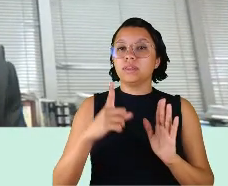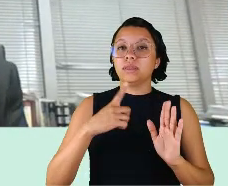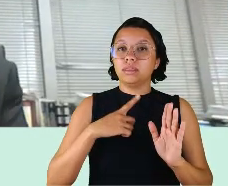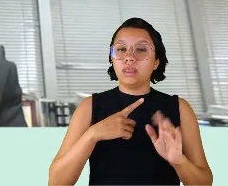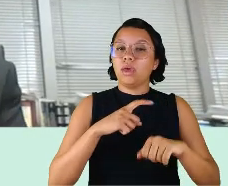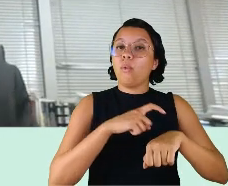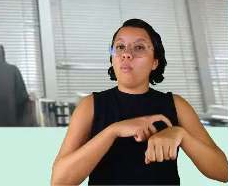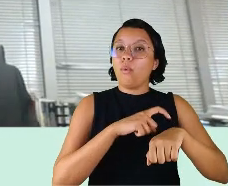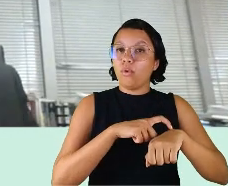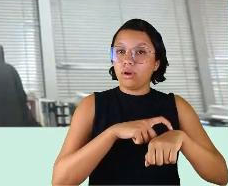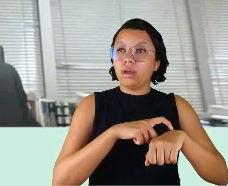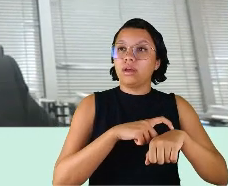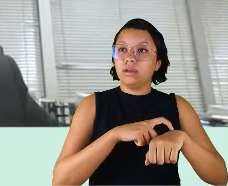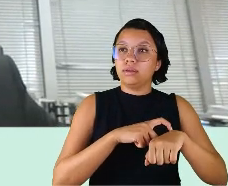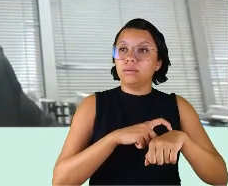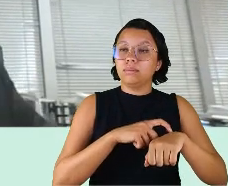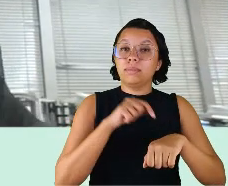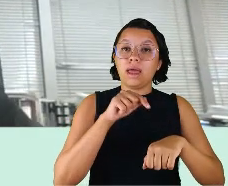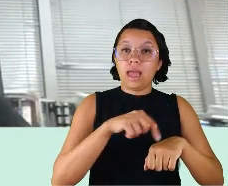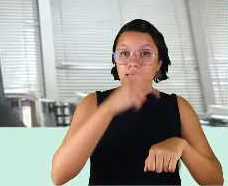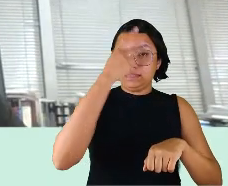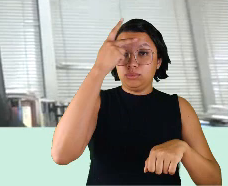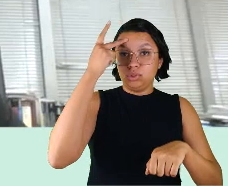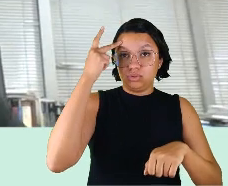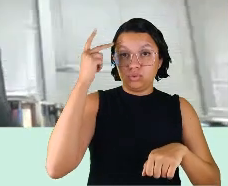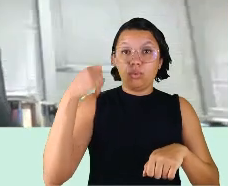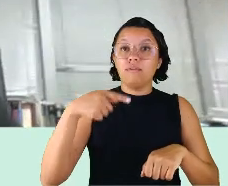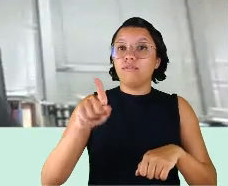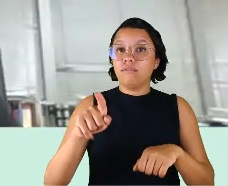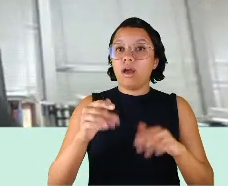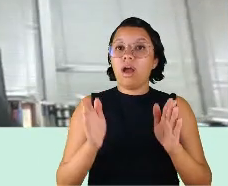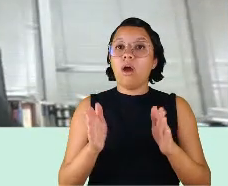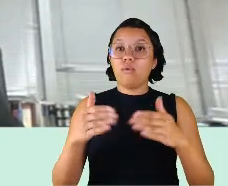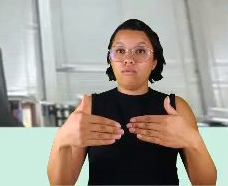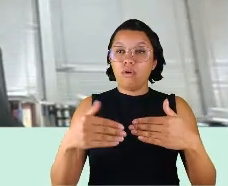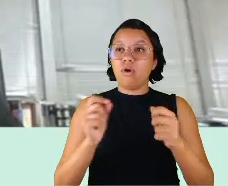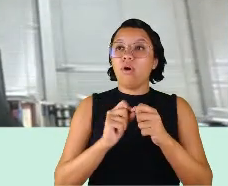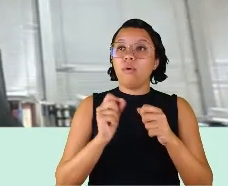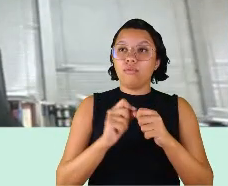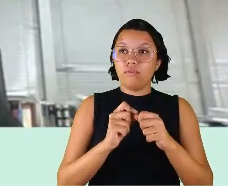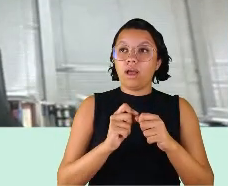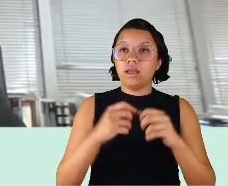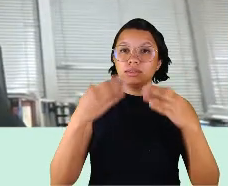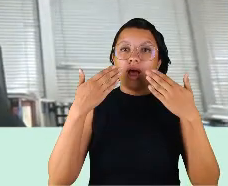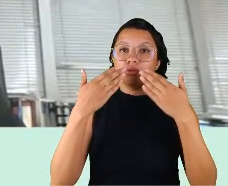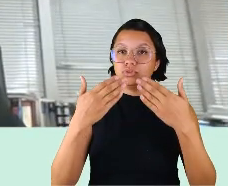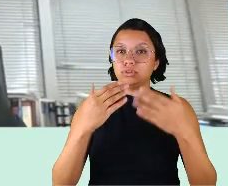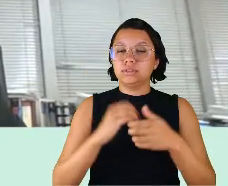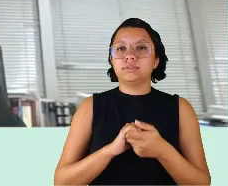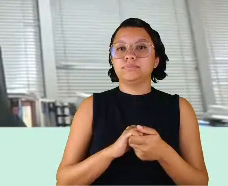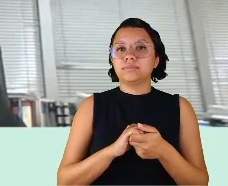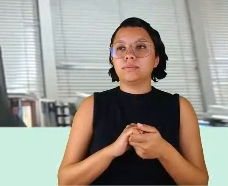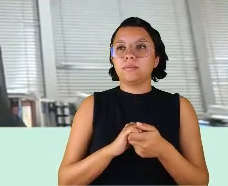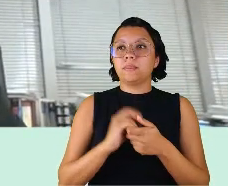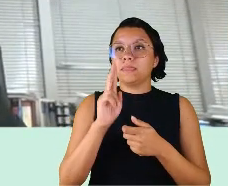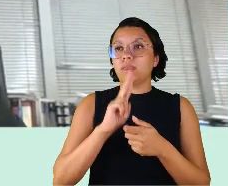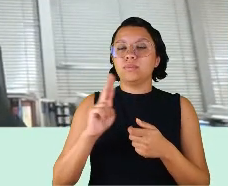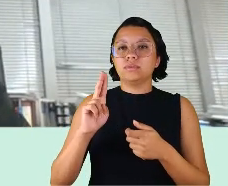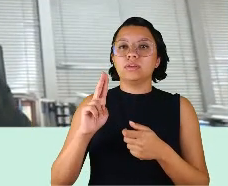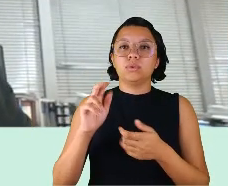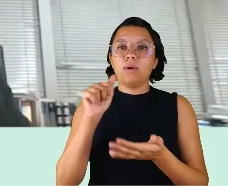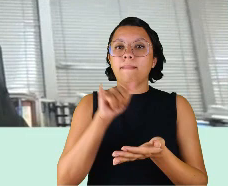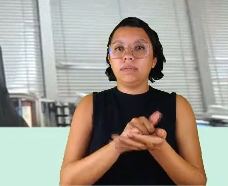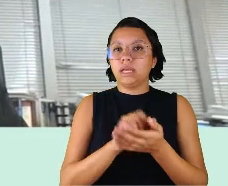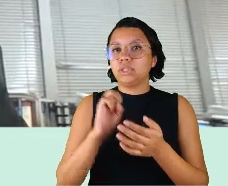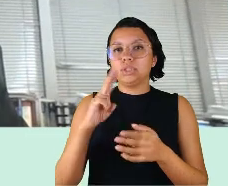horário para que aquela pessoa se dirija lá ao fórum e ele possa fazer a audiência pelo Teams, ou pelo